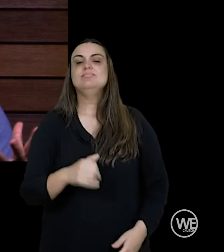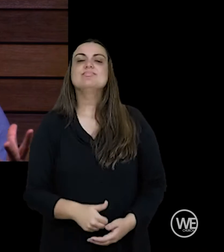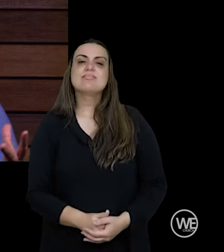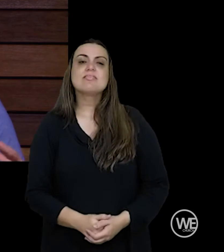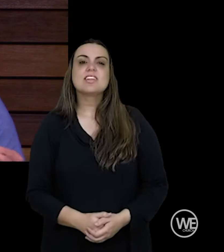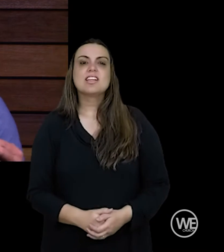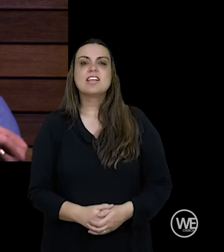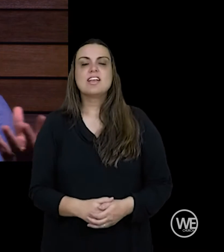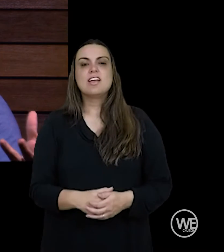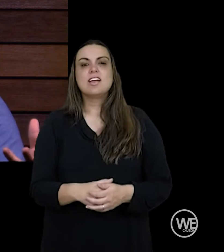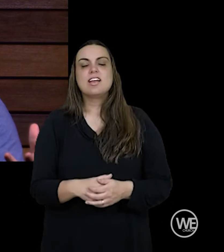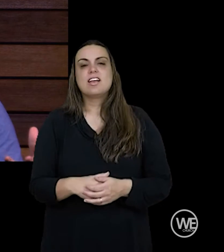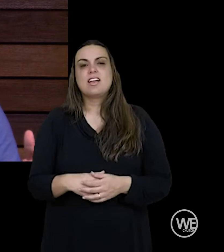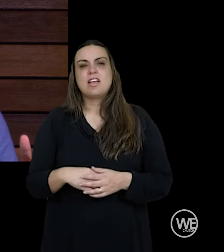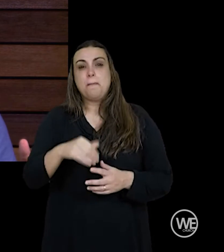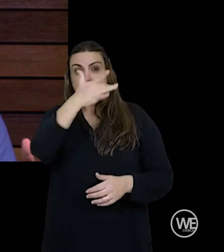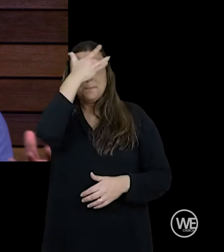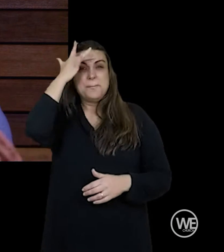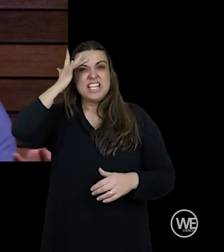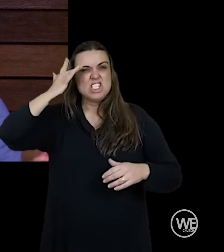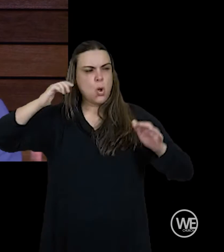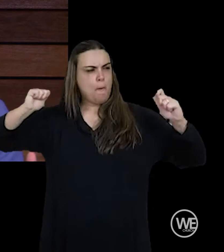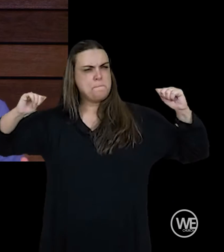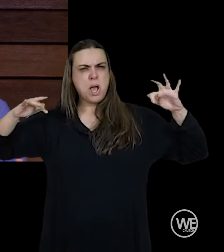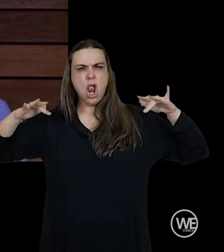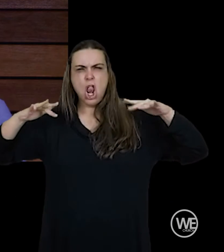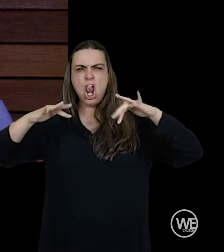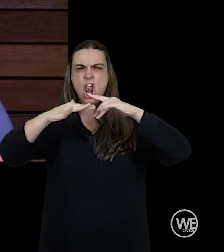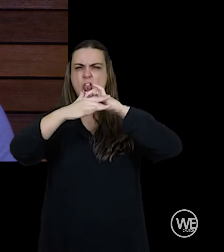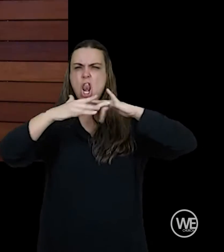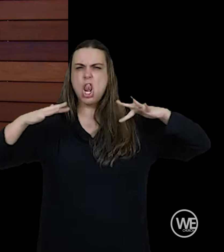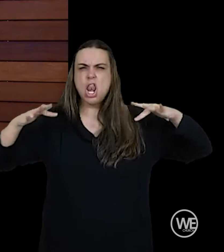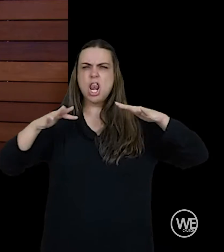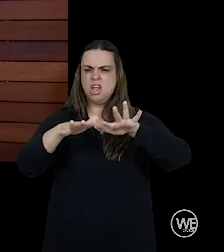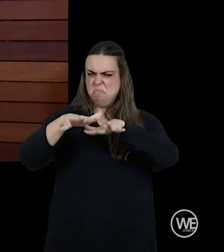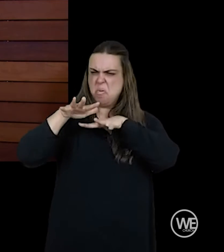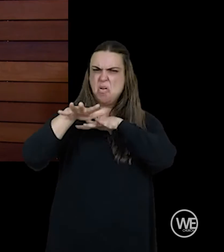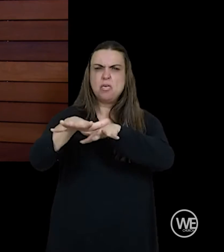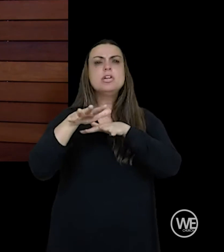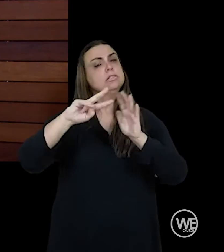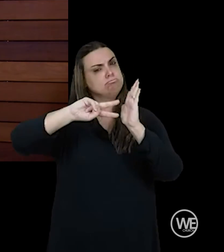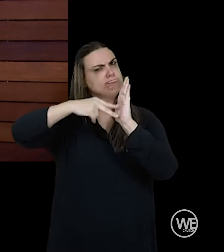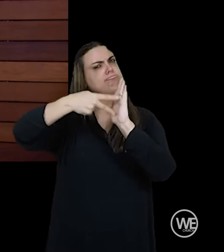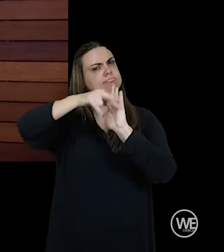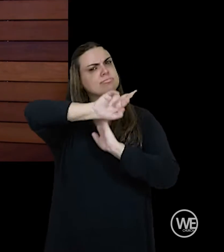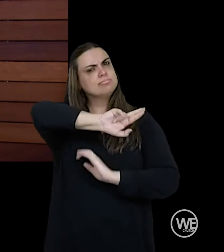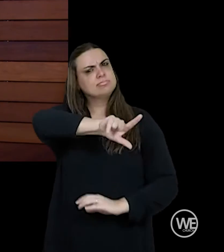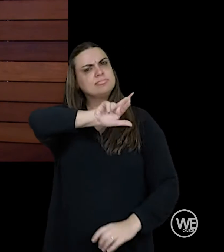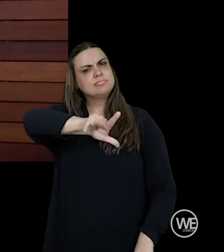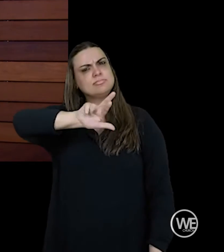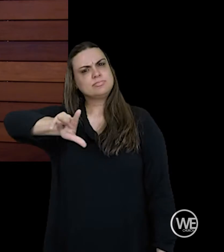A palavra multidão pode trazer significados diferentes, né?